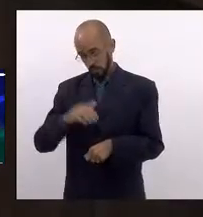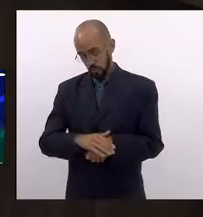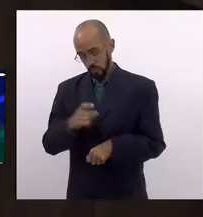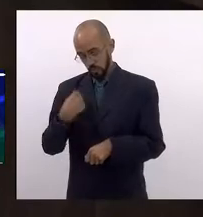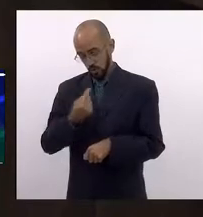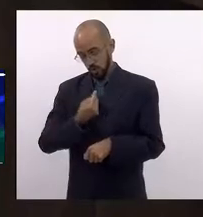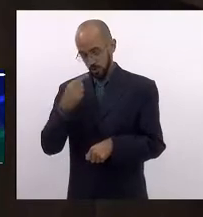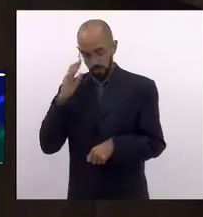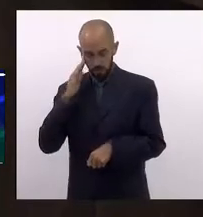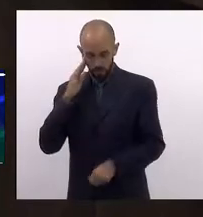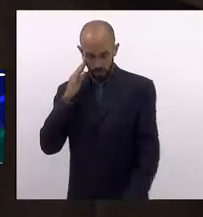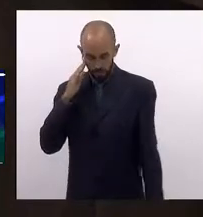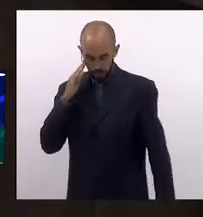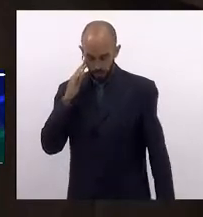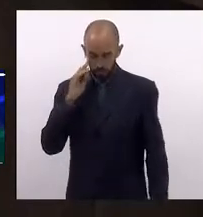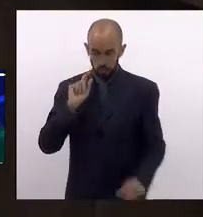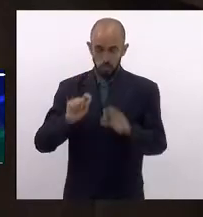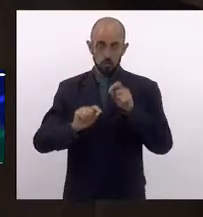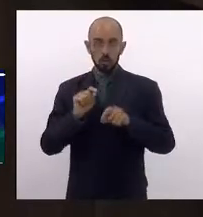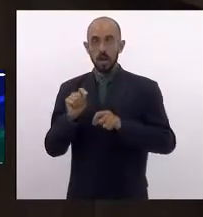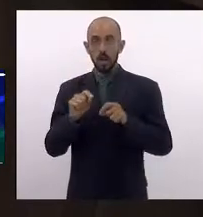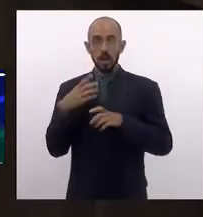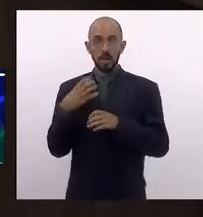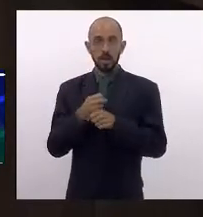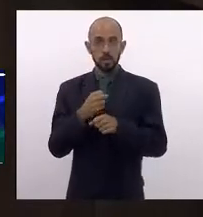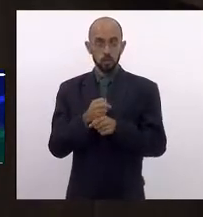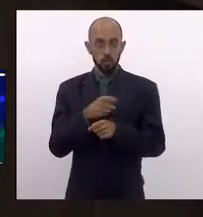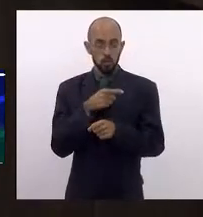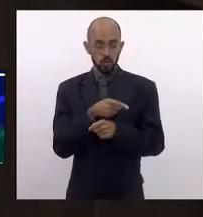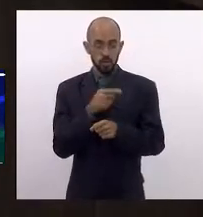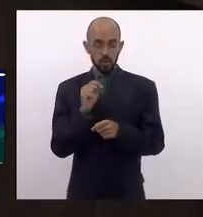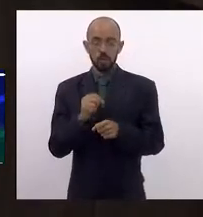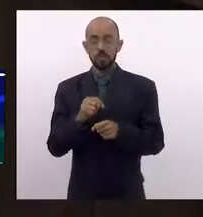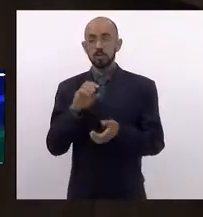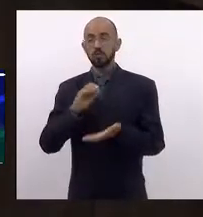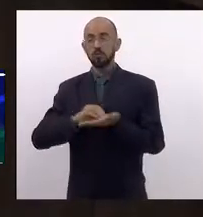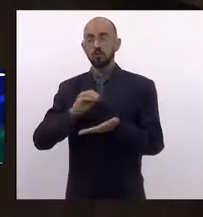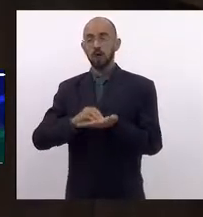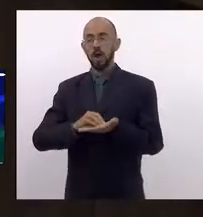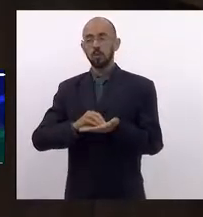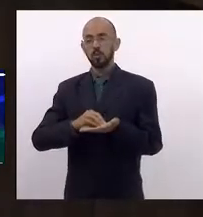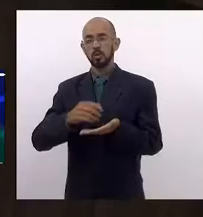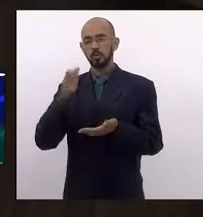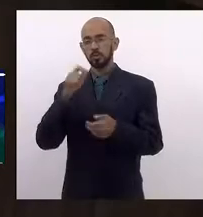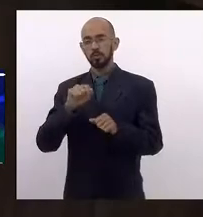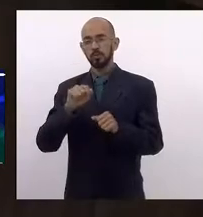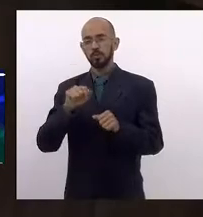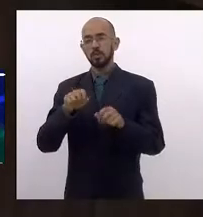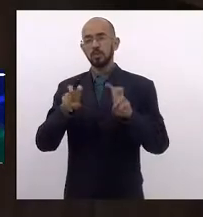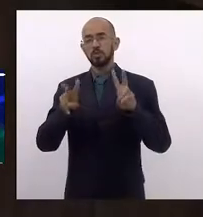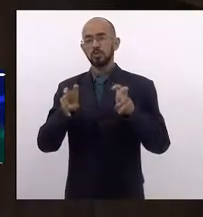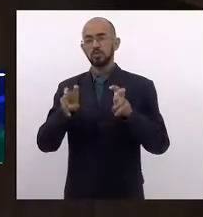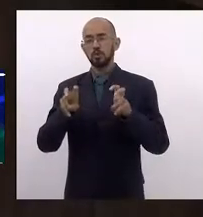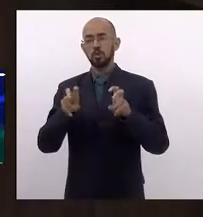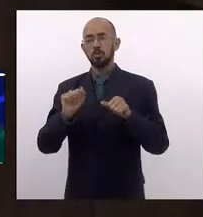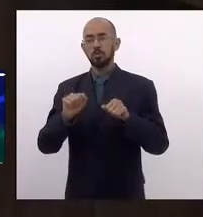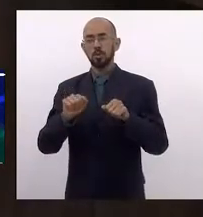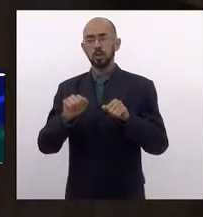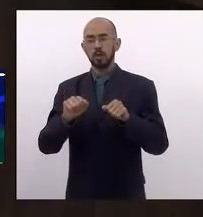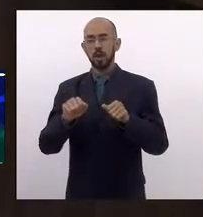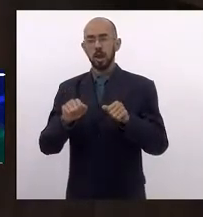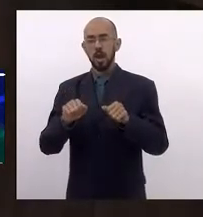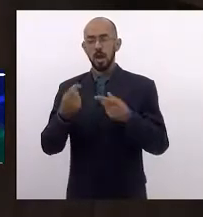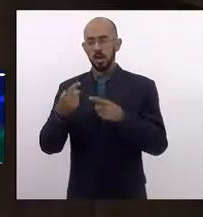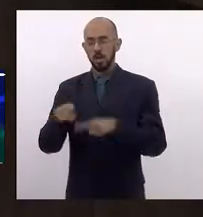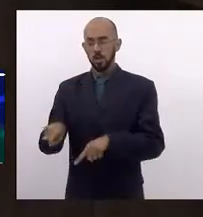gente entende que essas contas acabam deixando a desejar no que tange ao combate a